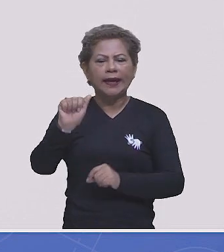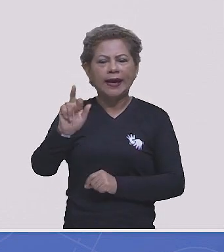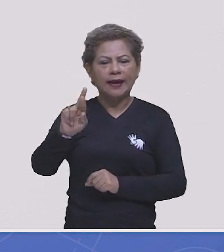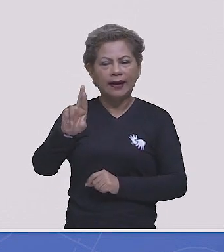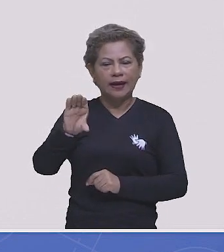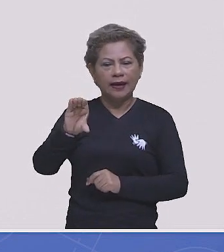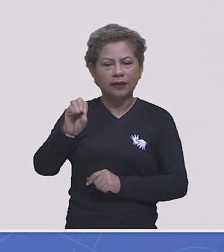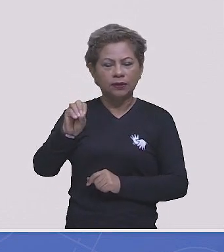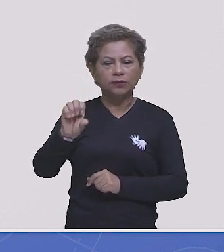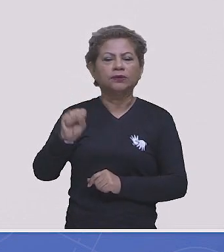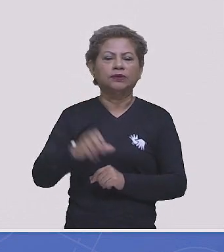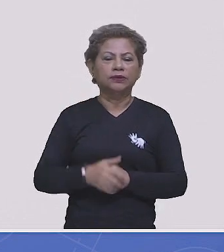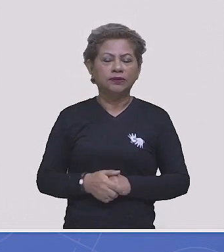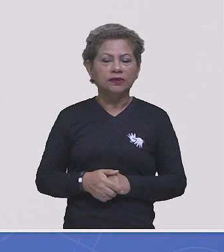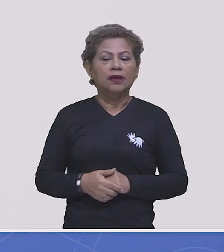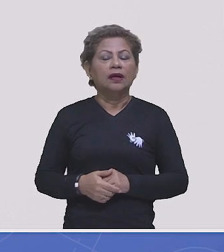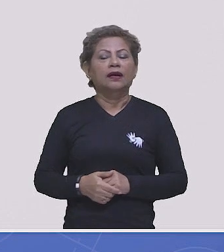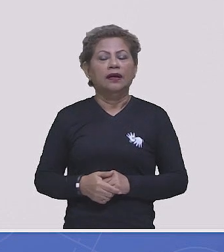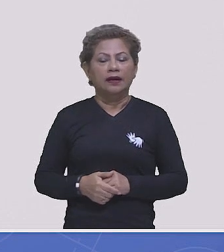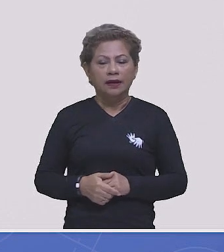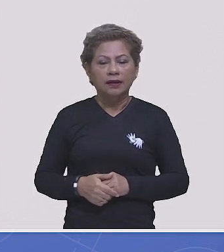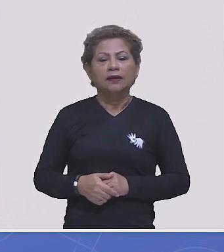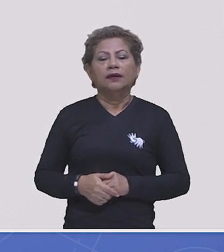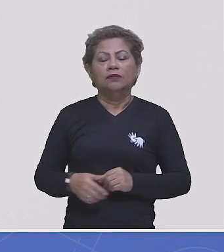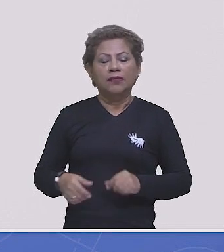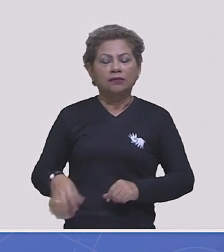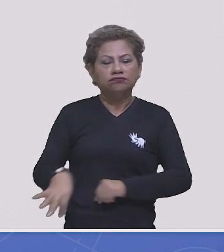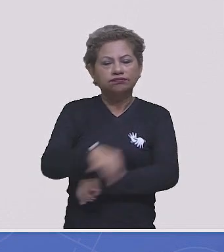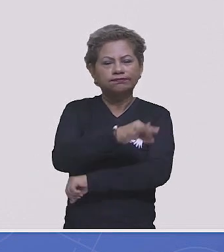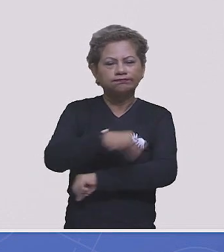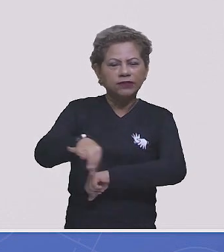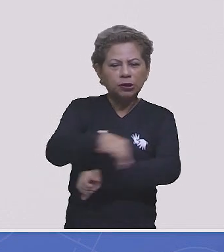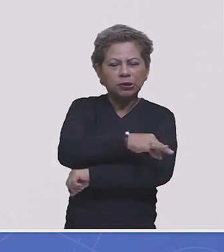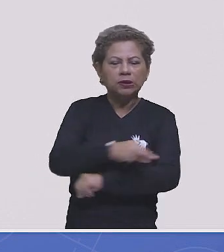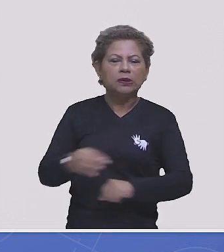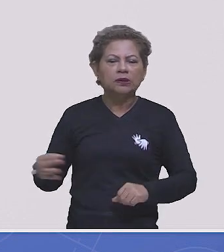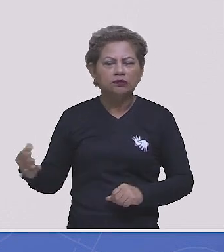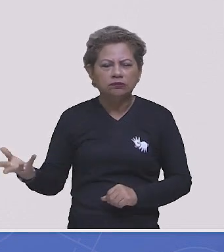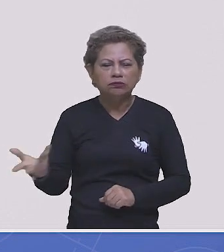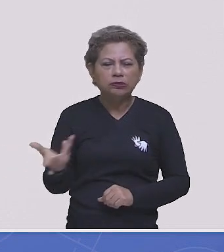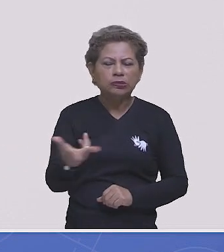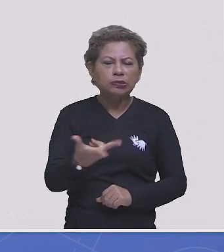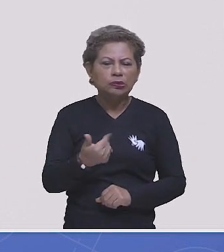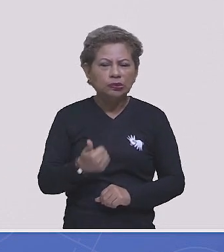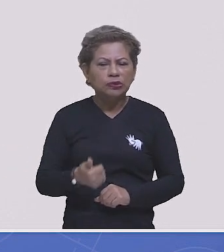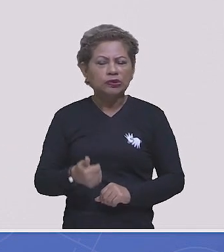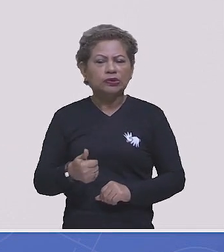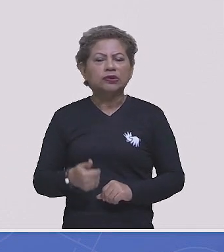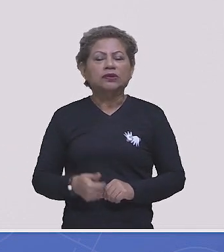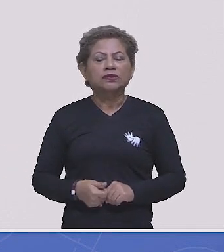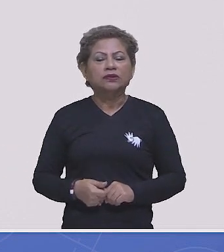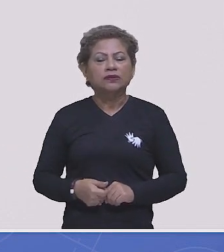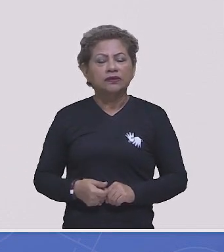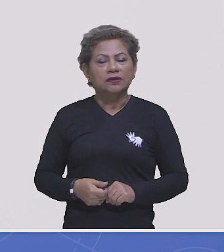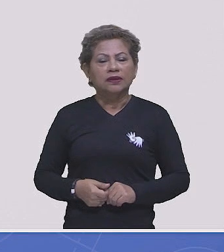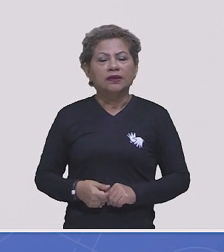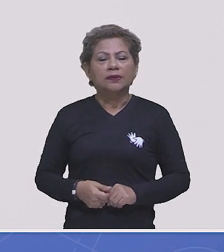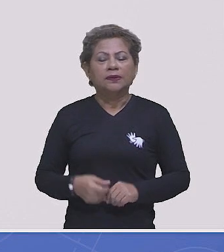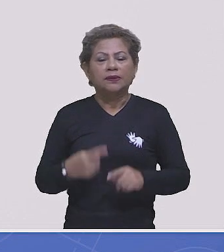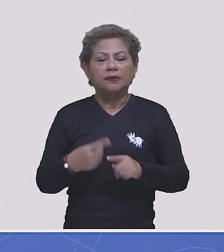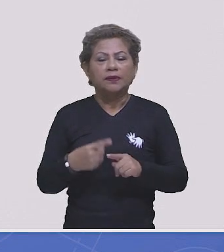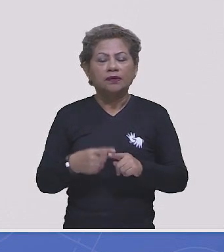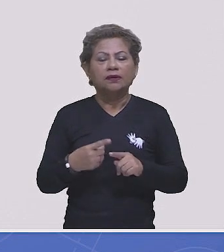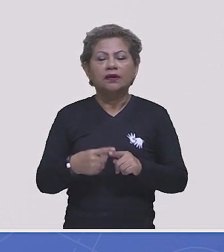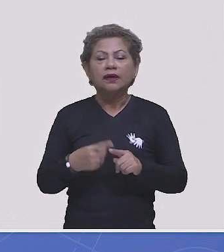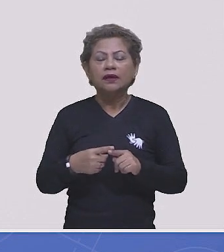interessante. Olha só, eles utilizaram o arco ou abóbada, que é um recurso arquitetônico desconhecido pelos gregos e egípcios, transmitidos